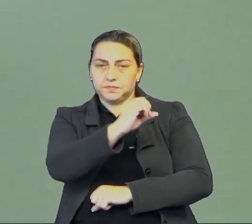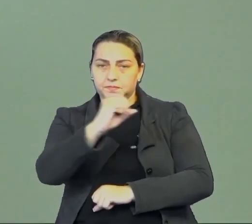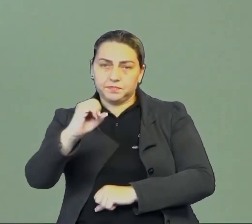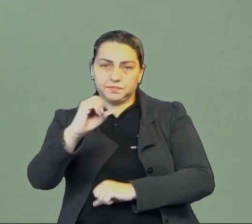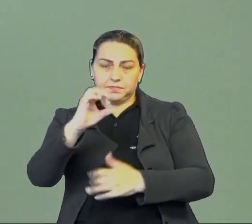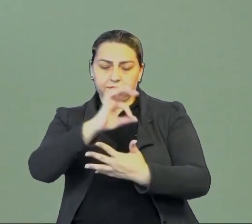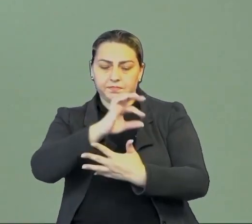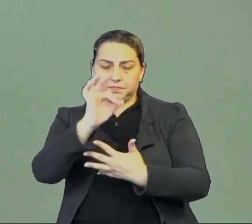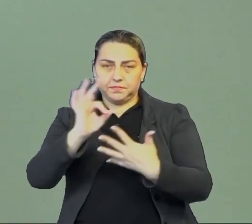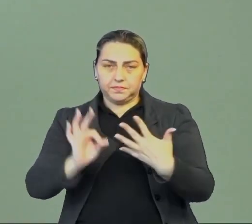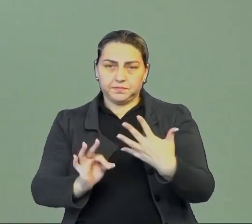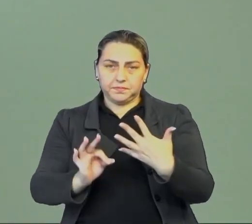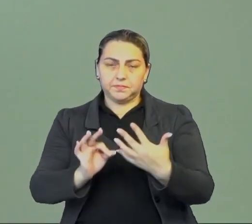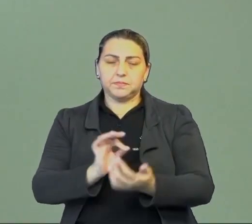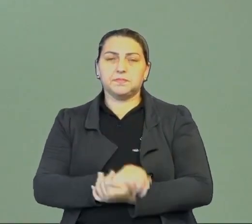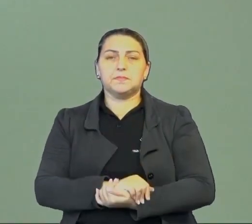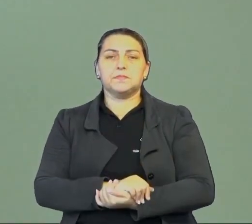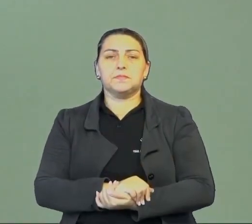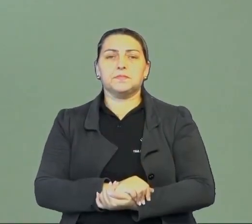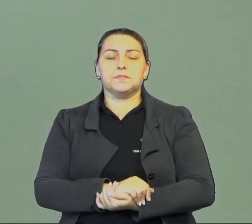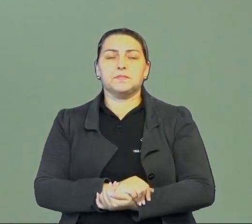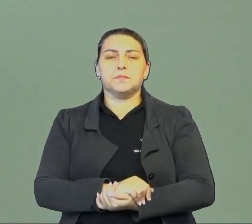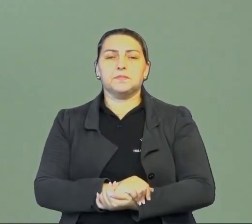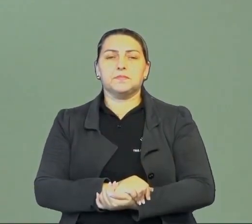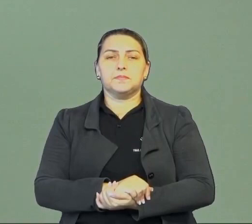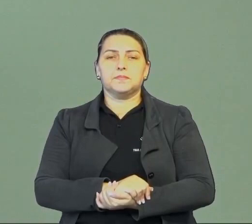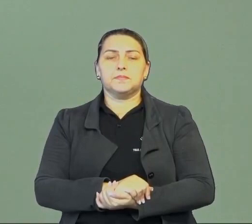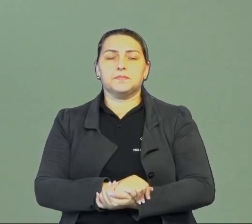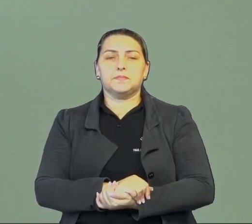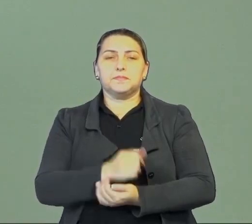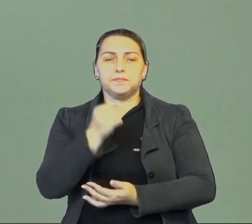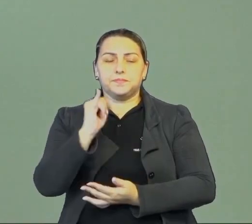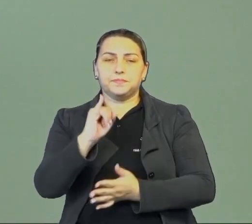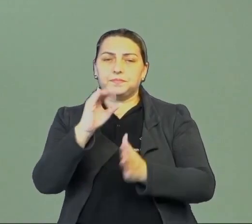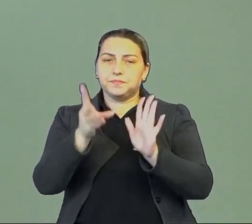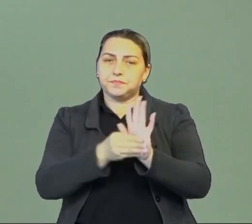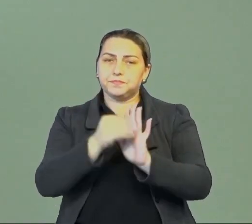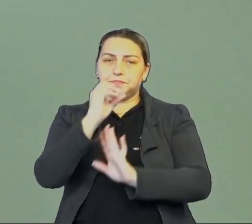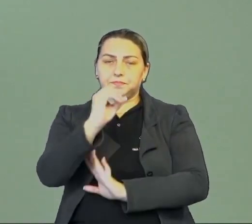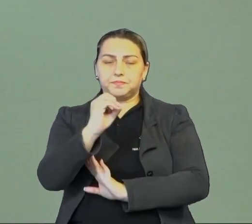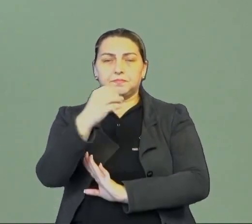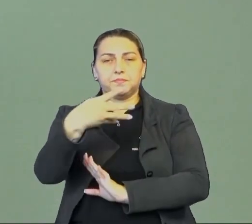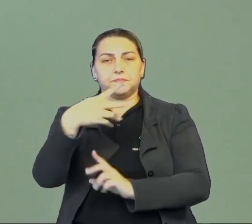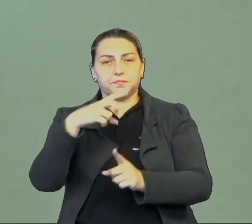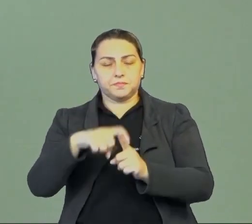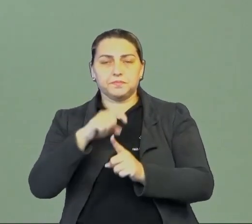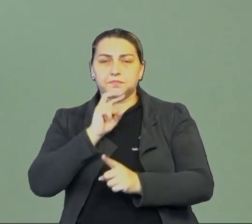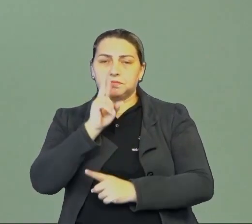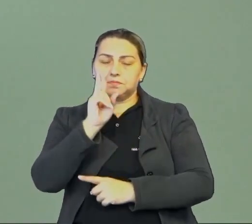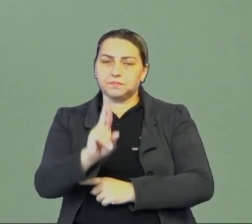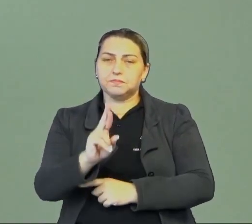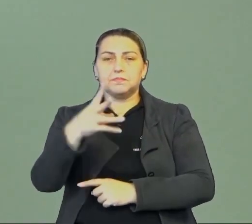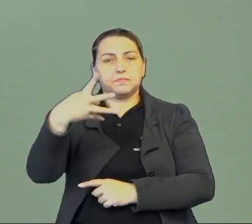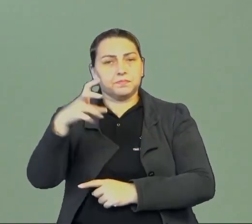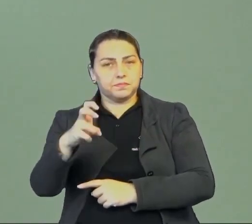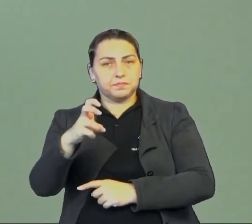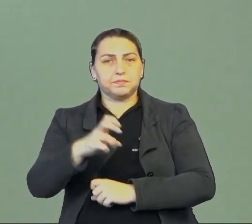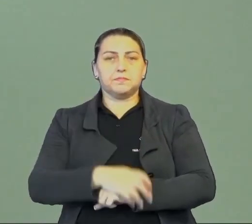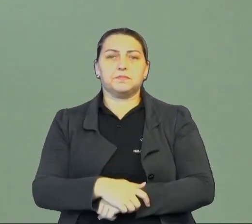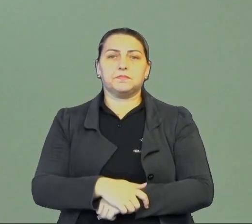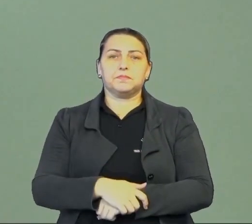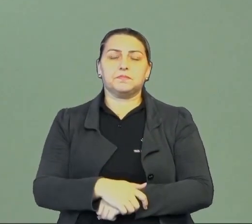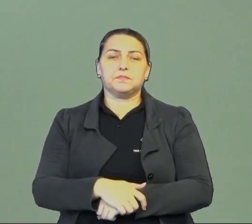neutro então o elemento neutro na adição é o zero então se eu adicionar 0 com 45 o resultado é